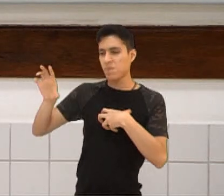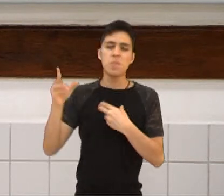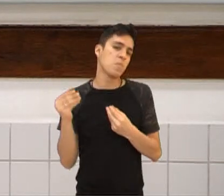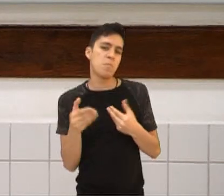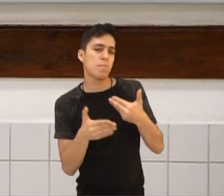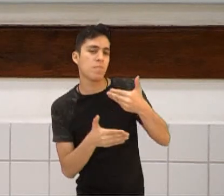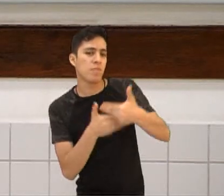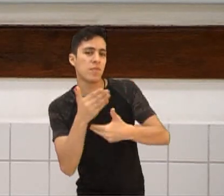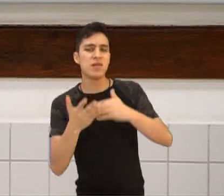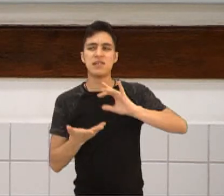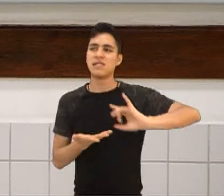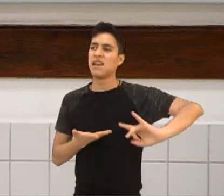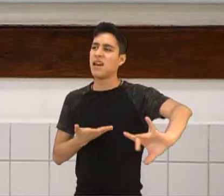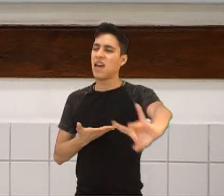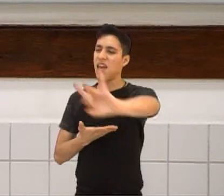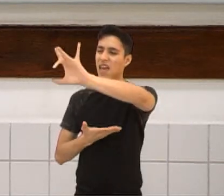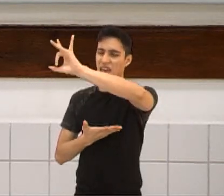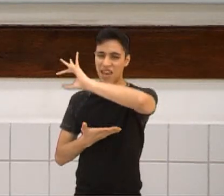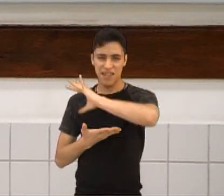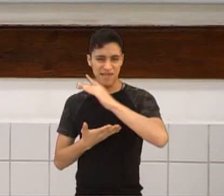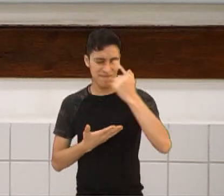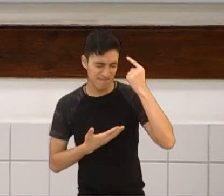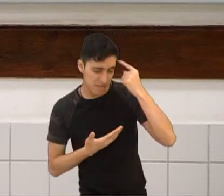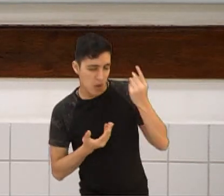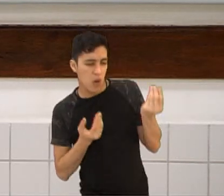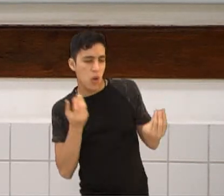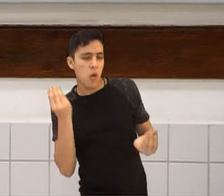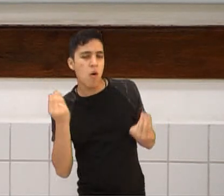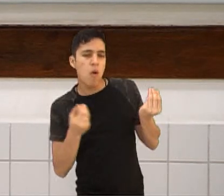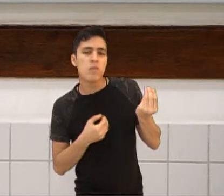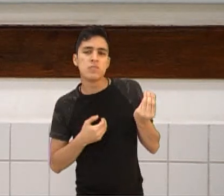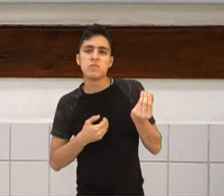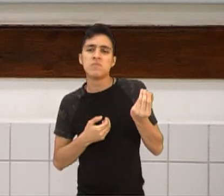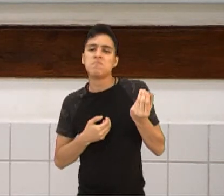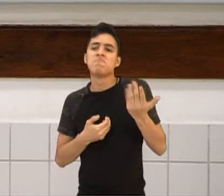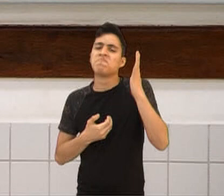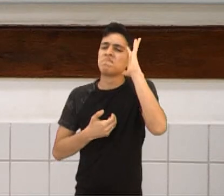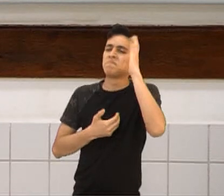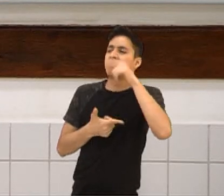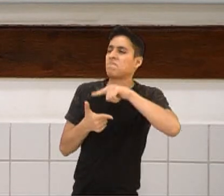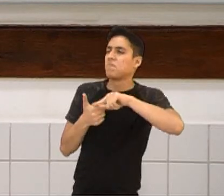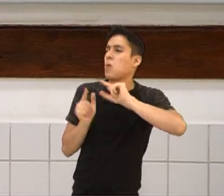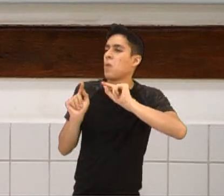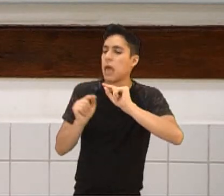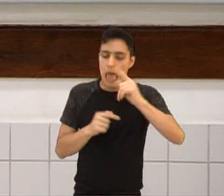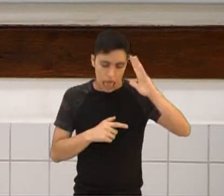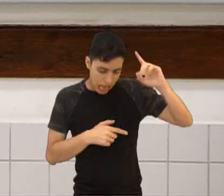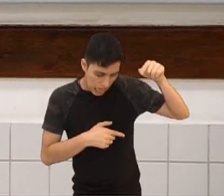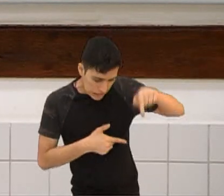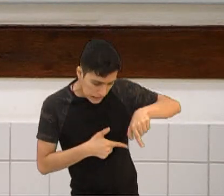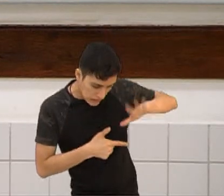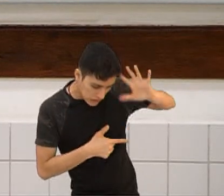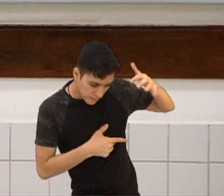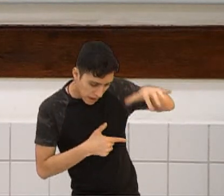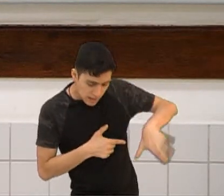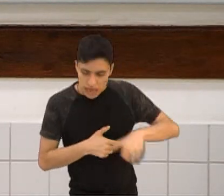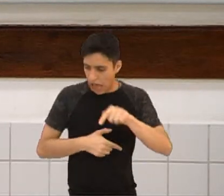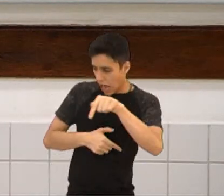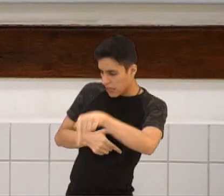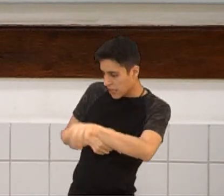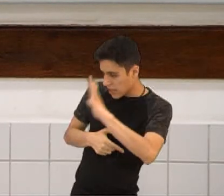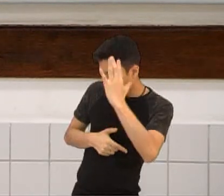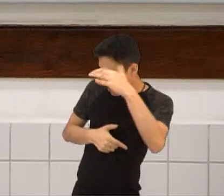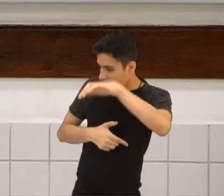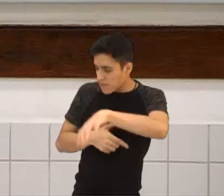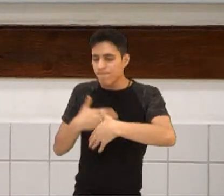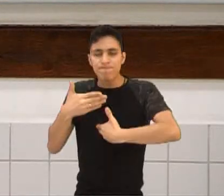vai ser desenvolvido para cada continente, as soluções encontradas vão ser diferentes, beleza? Questões culturais,